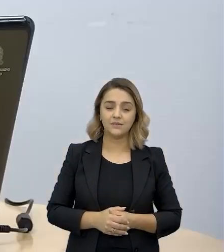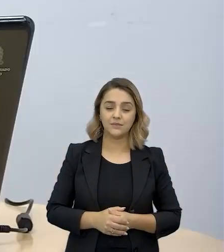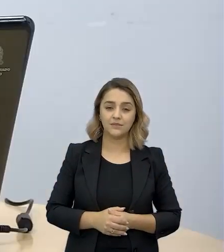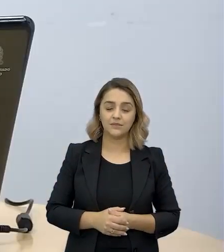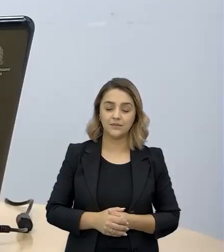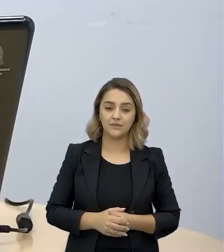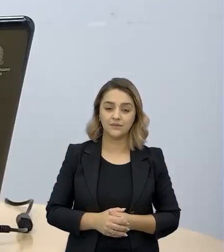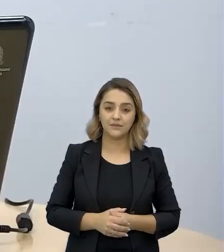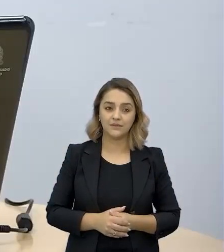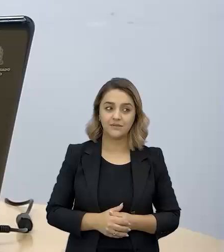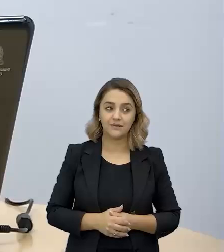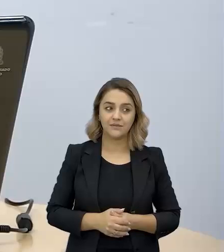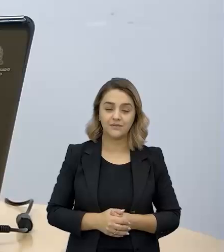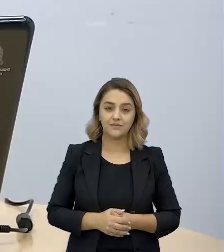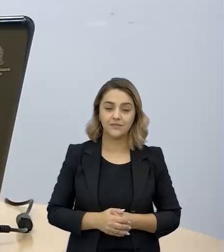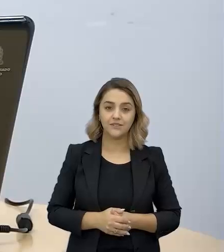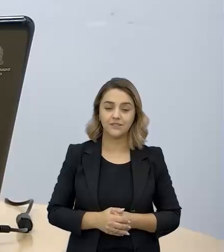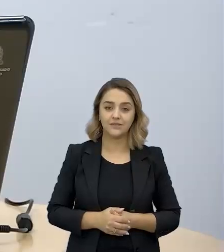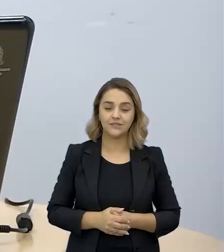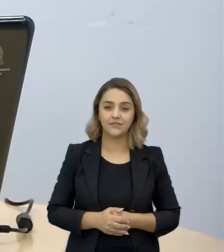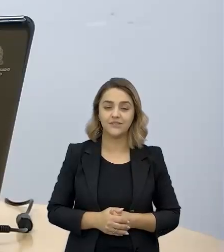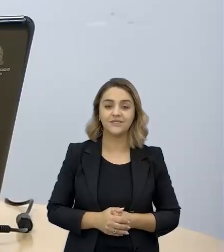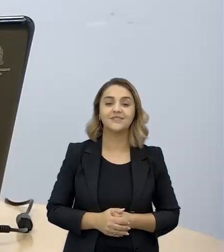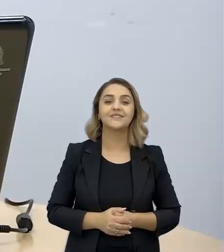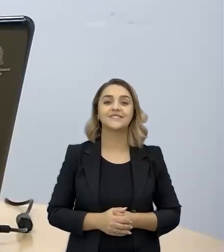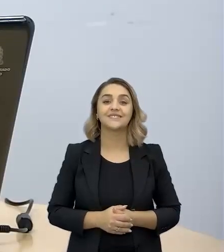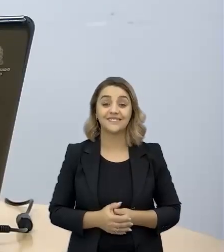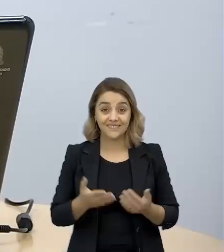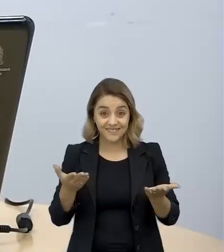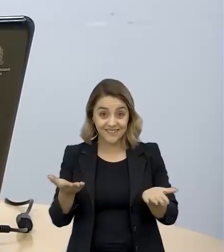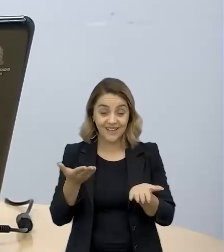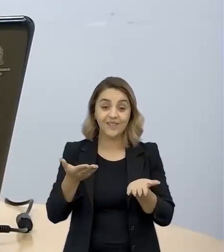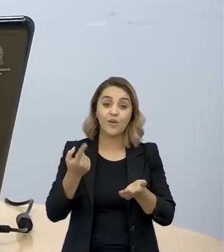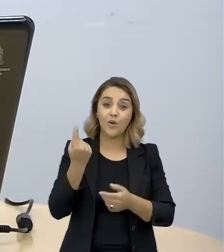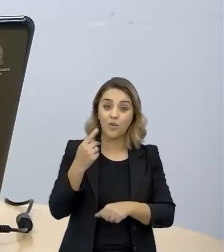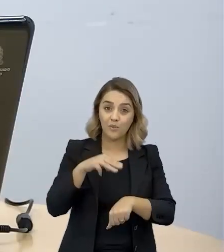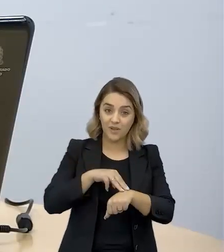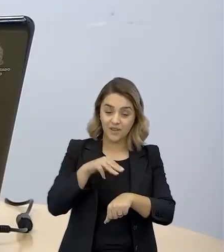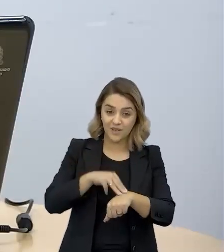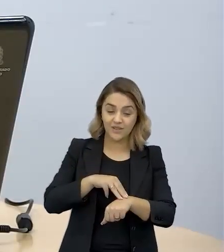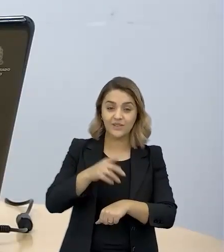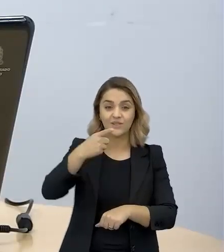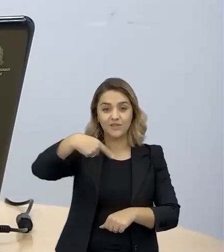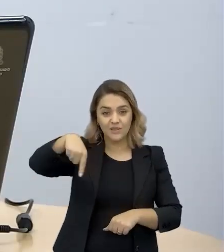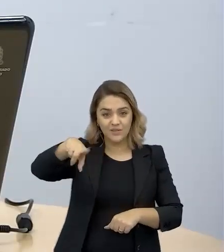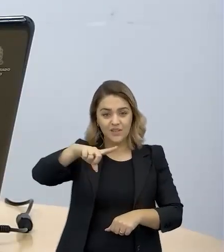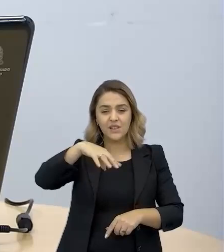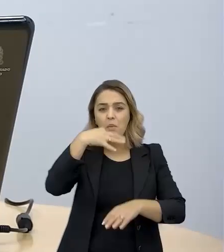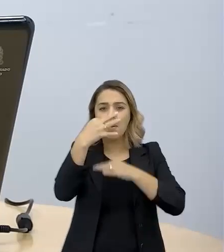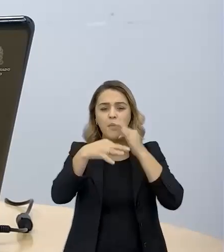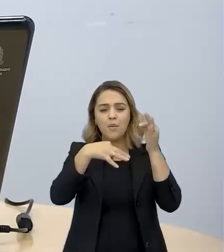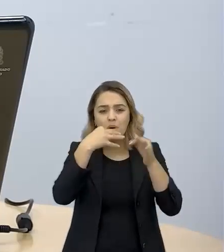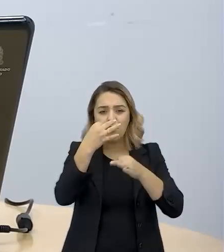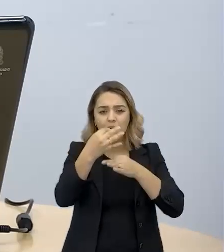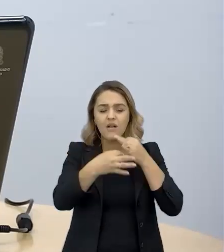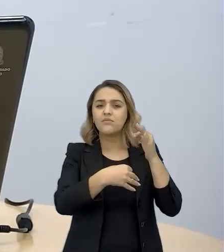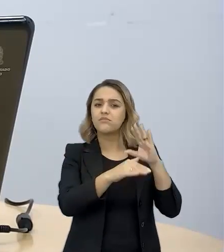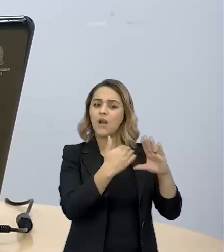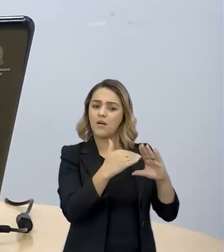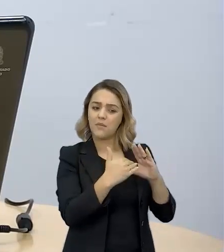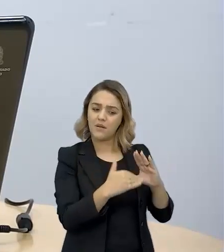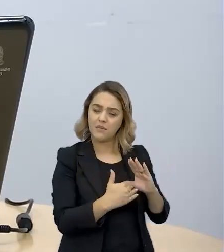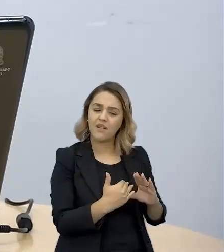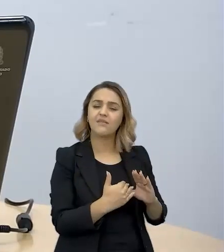ATPC? Sim. Então, vamos lá. 1 minuto, pessoal, para vocês, deem sua opinião mesmo,